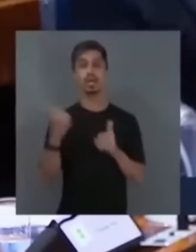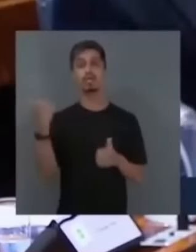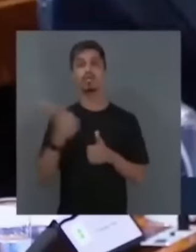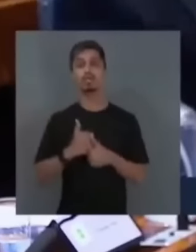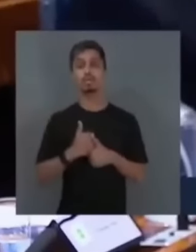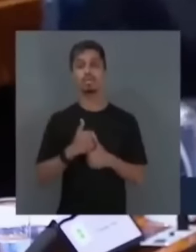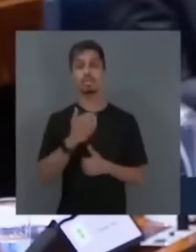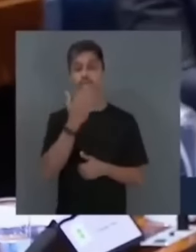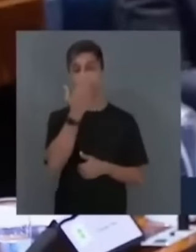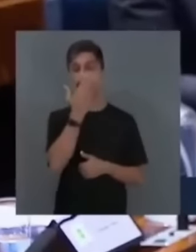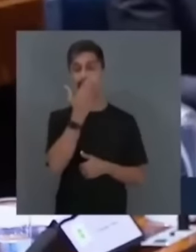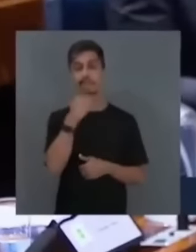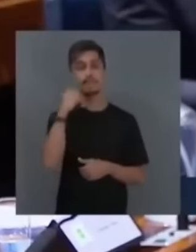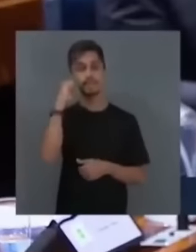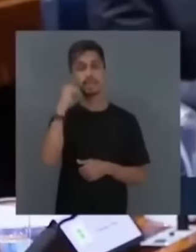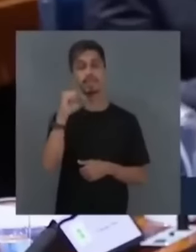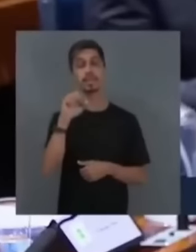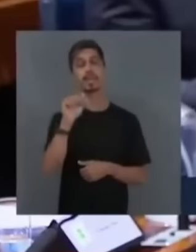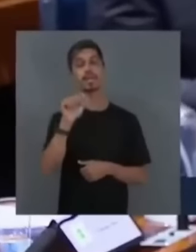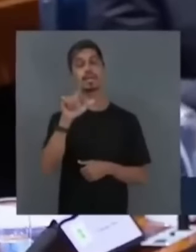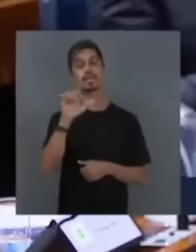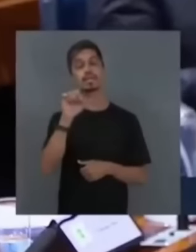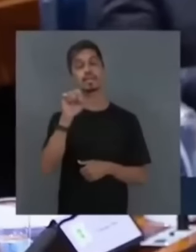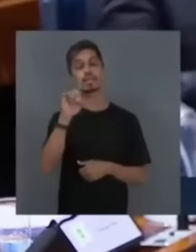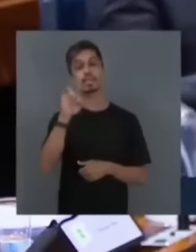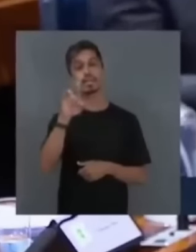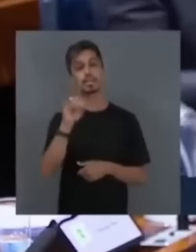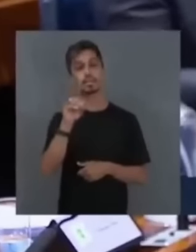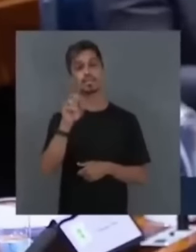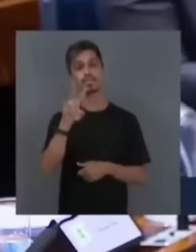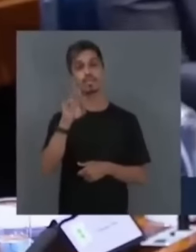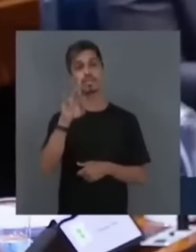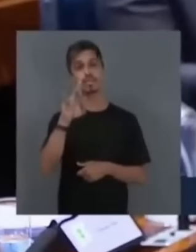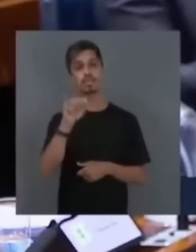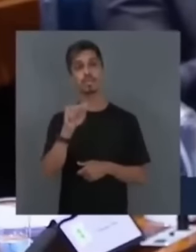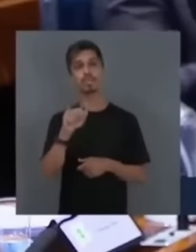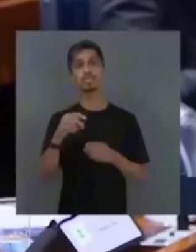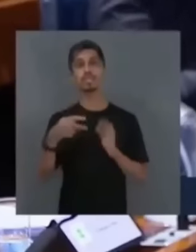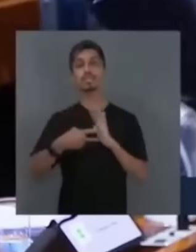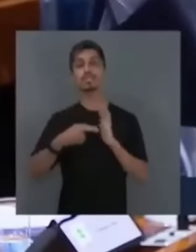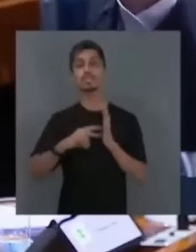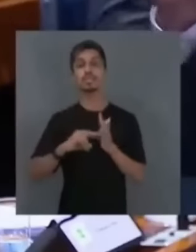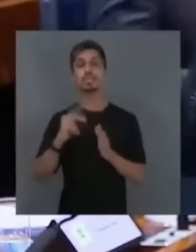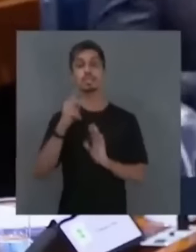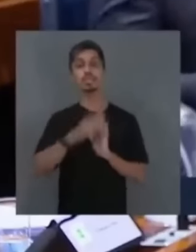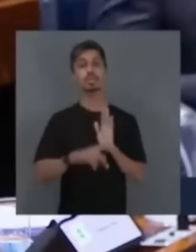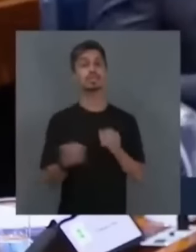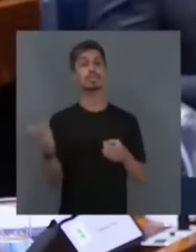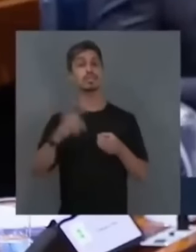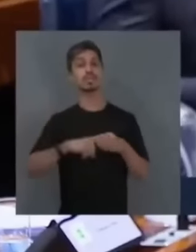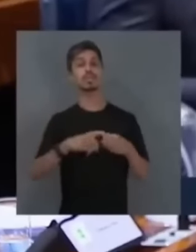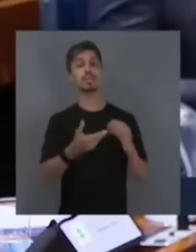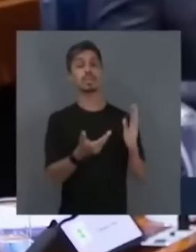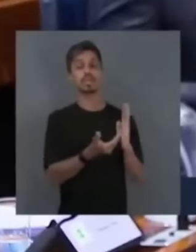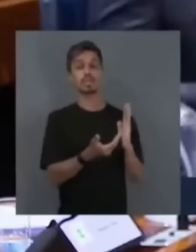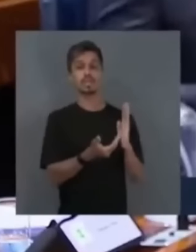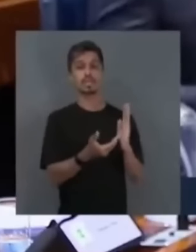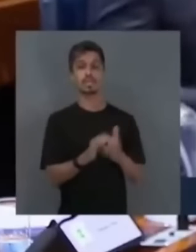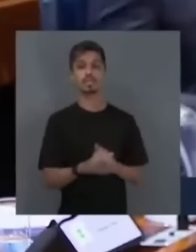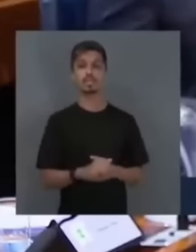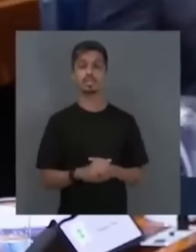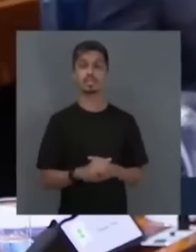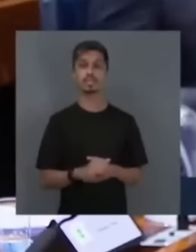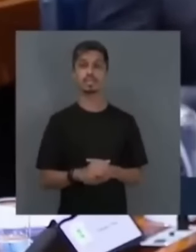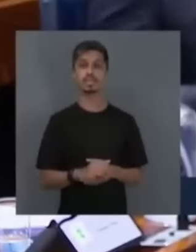substitutivo do senador Alessandro Vieira. Significa dizer que o projeto ainda voltará para a Câmara dos Deputados.